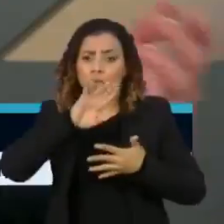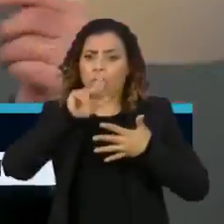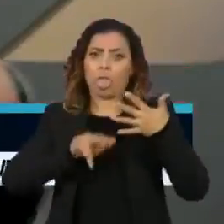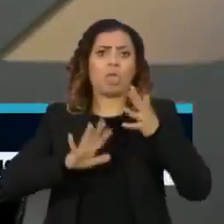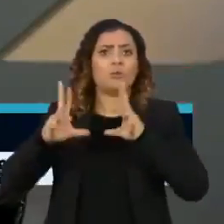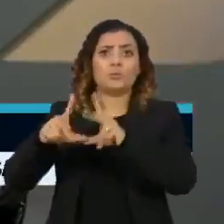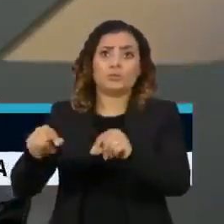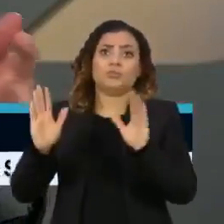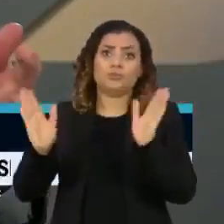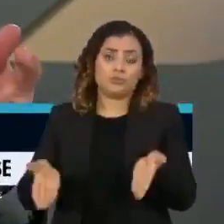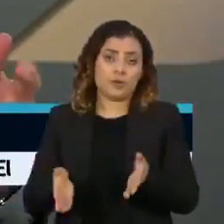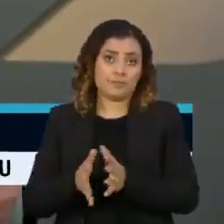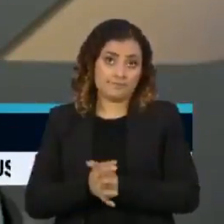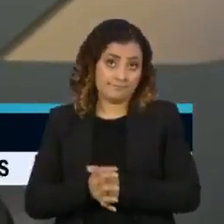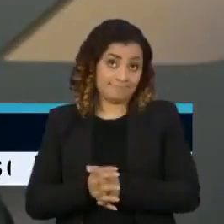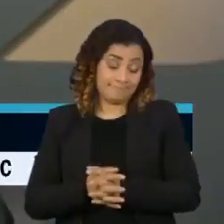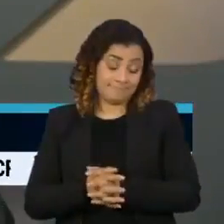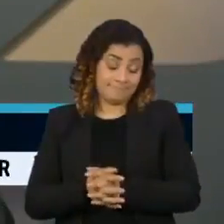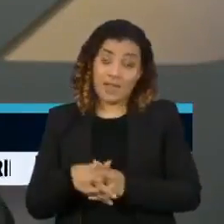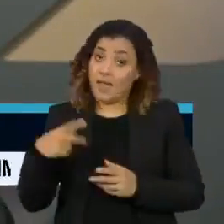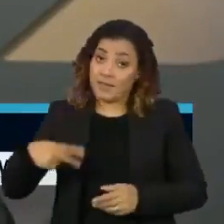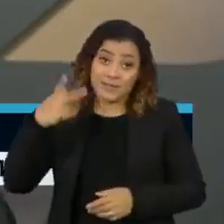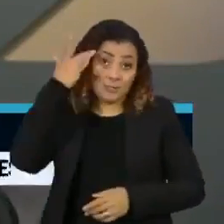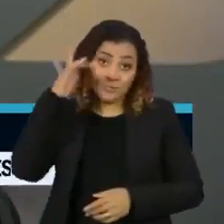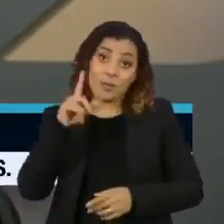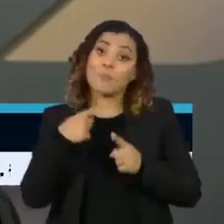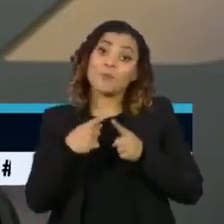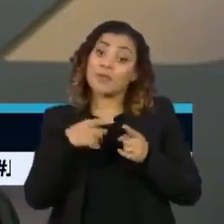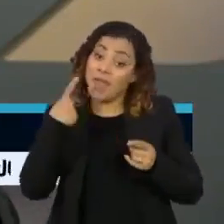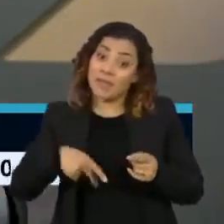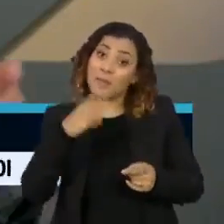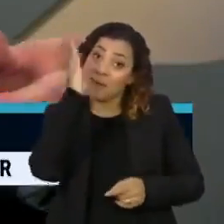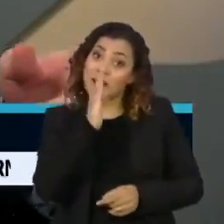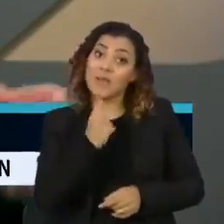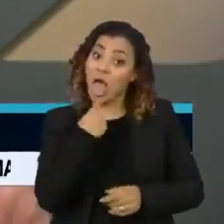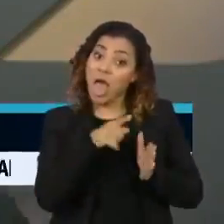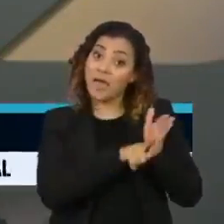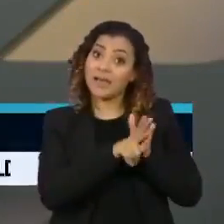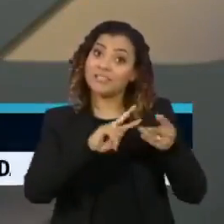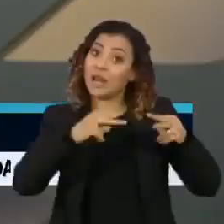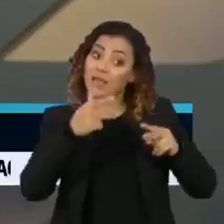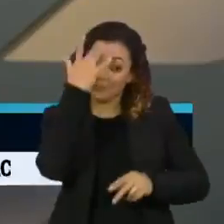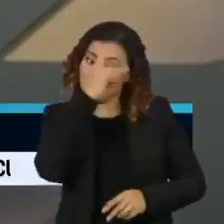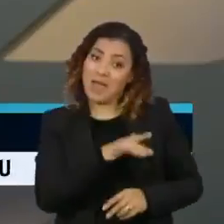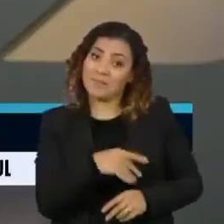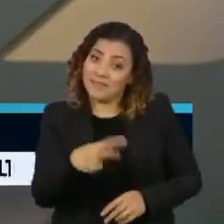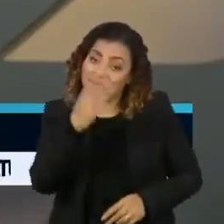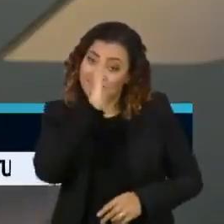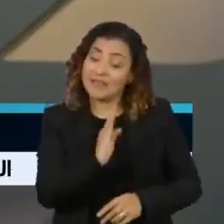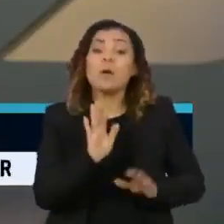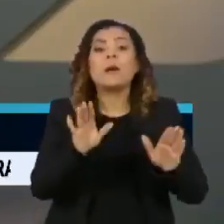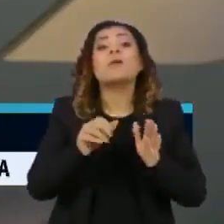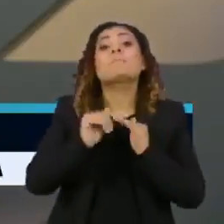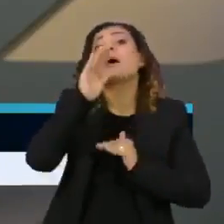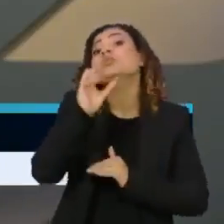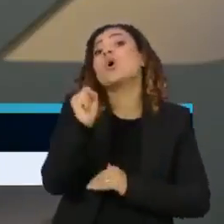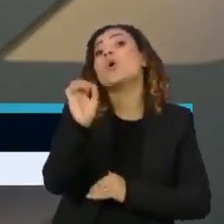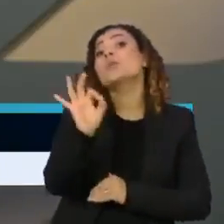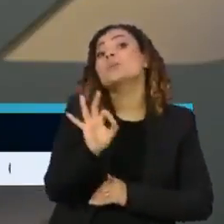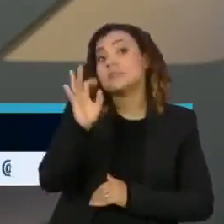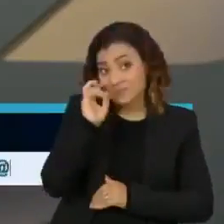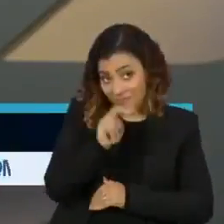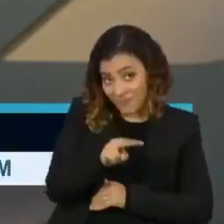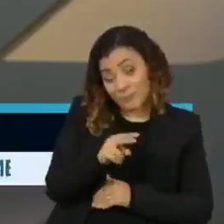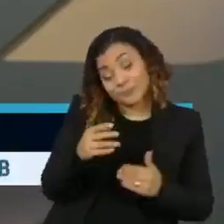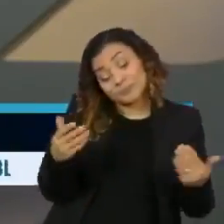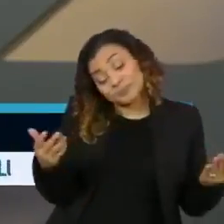deu Aqui Nós não sabemos porque não sabe é porque nós não testamos mas eu marco os bolos falou lá já mais de oito por cento das dos